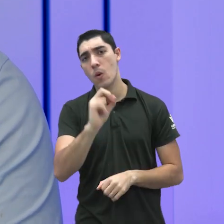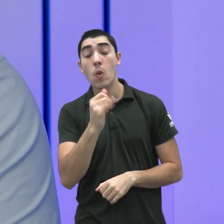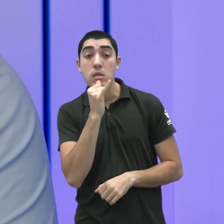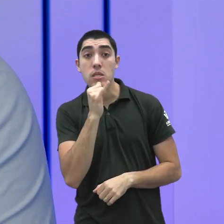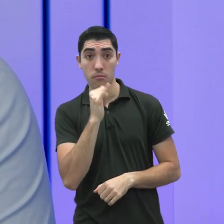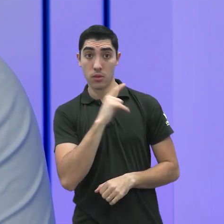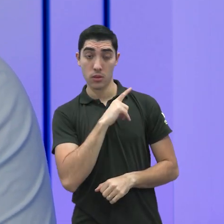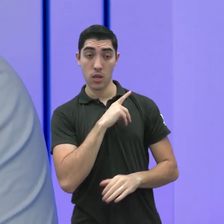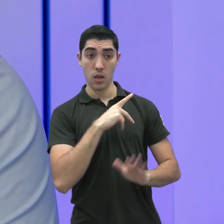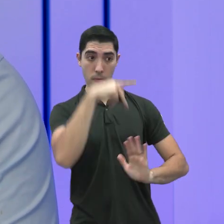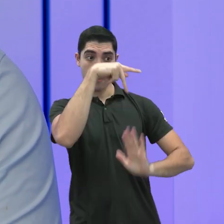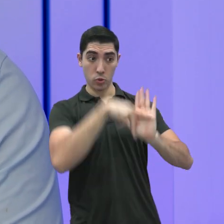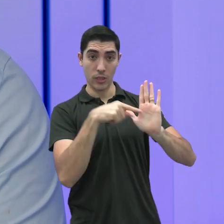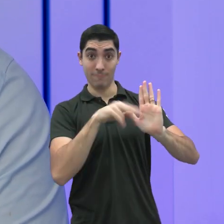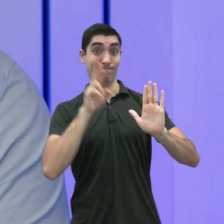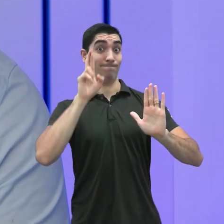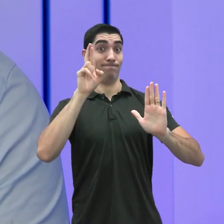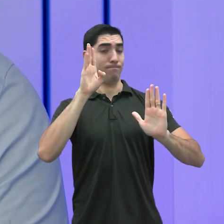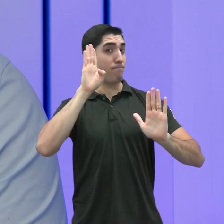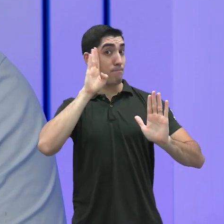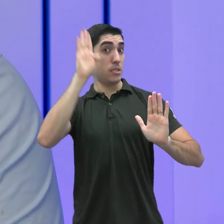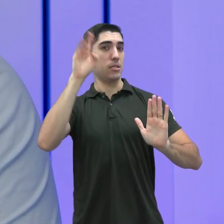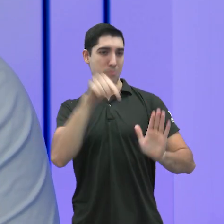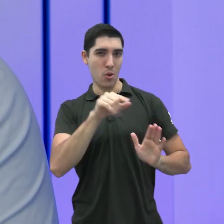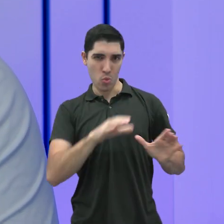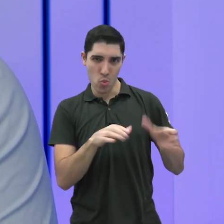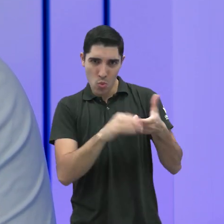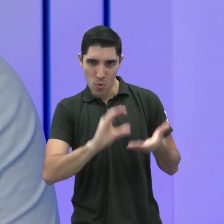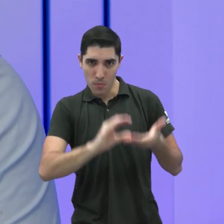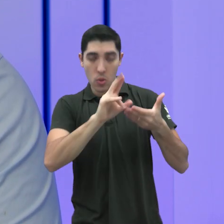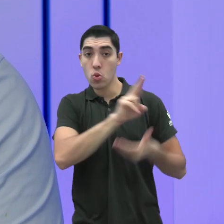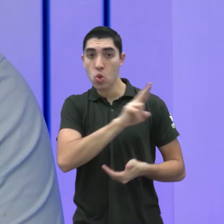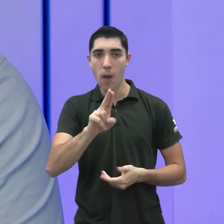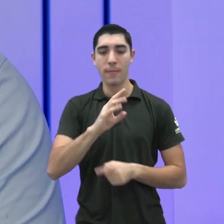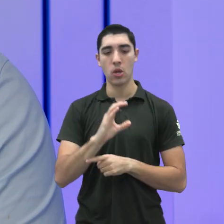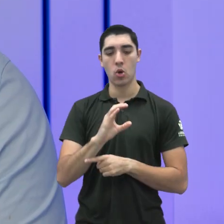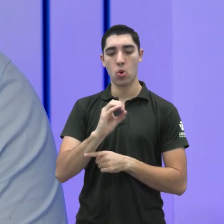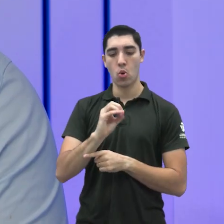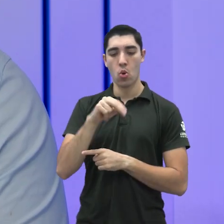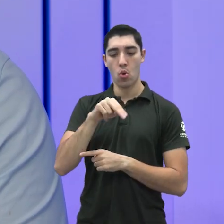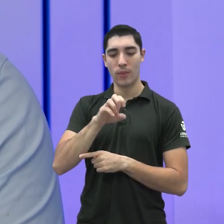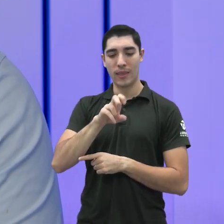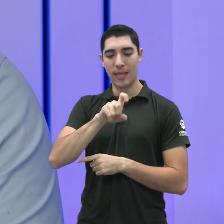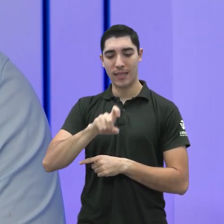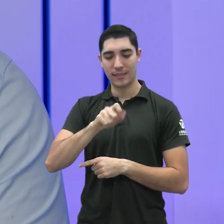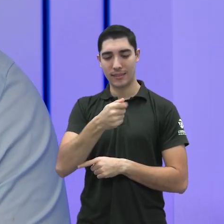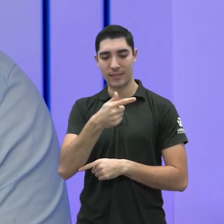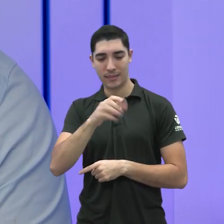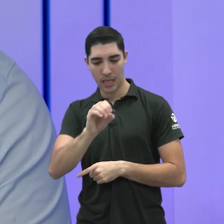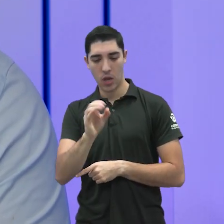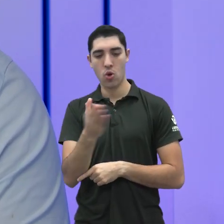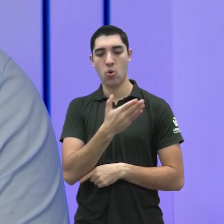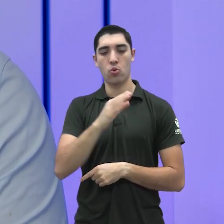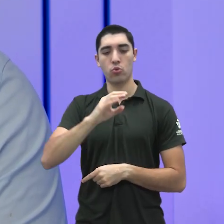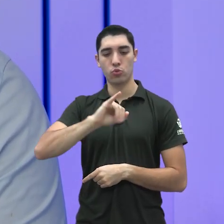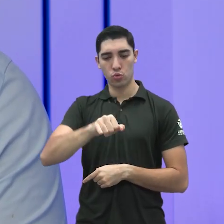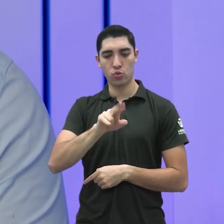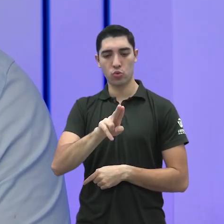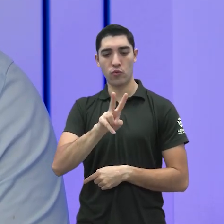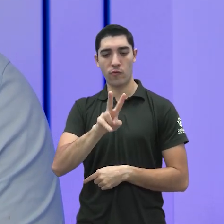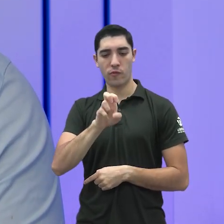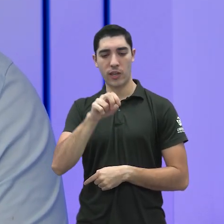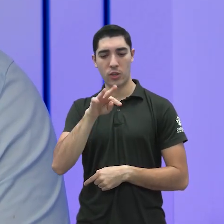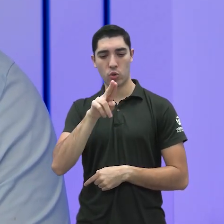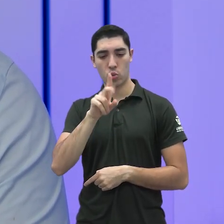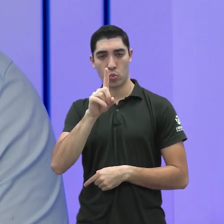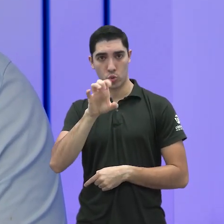Departamento de Juventude, que é o Conexão Juventude. Uhum. Então nós discutimos ali dentro melhorias para o programa. Hoje o programa